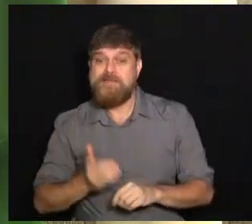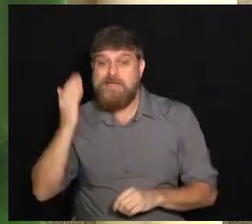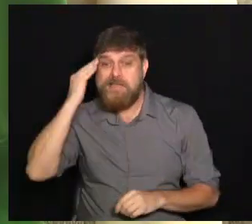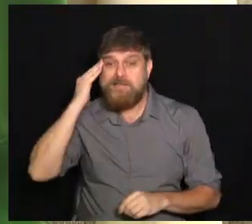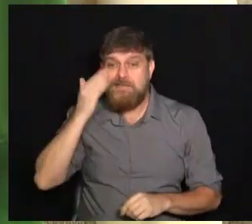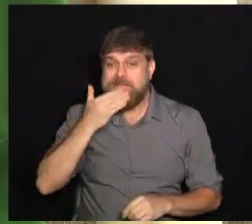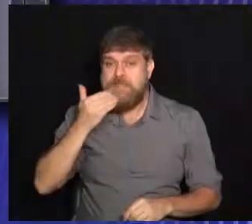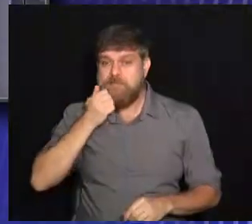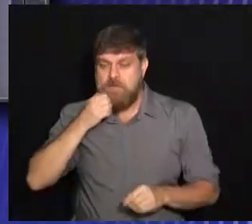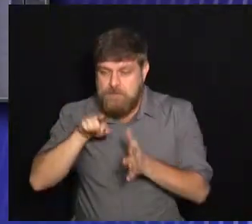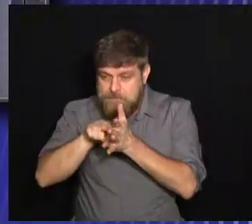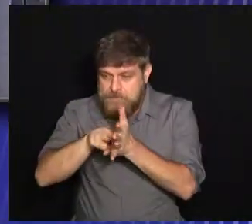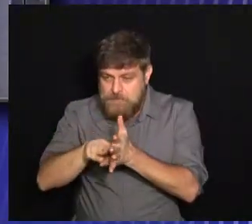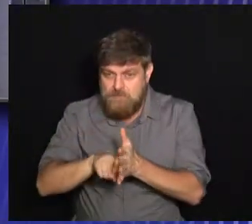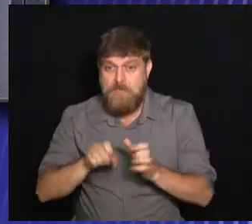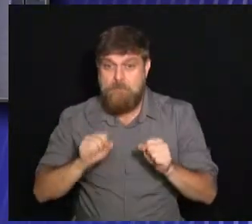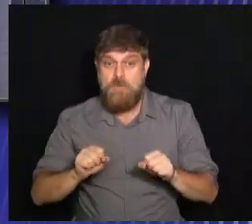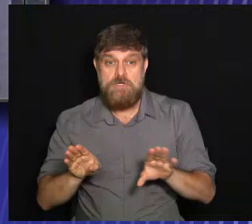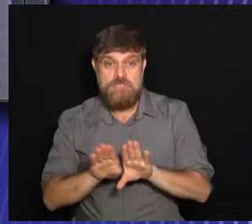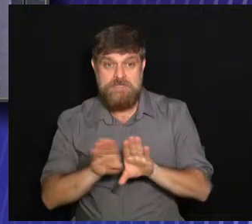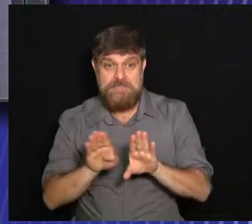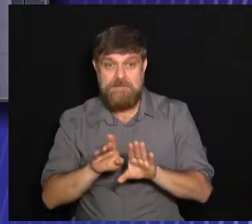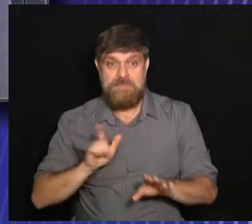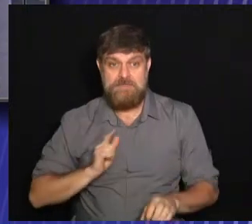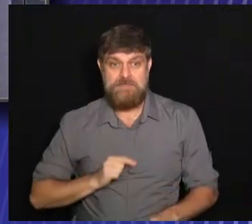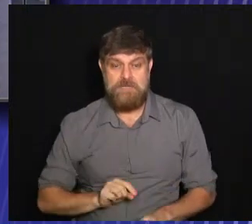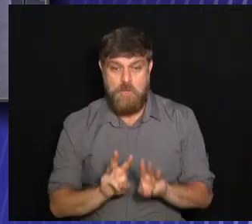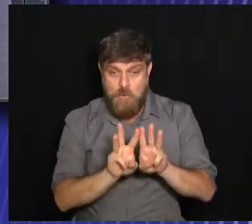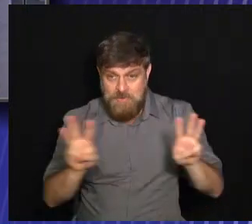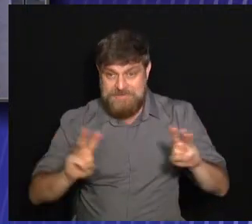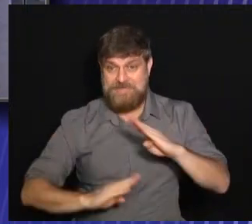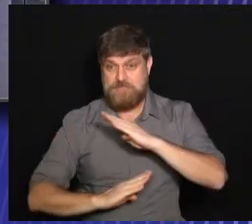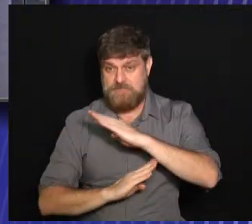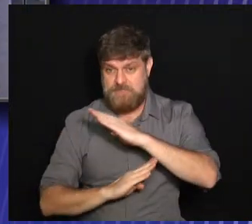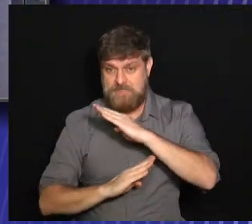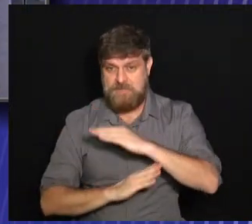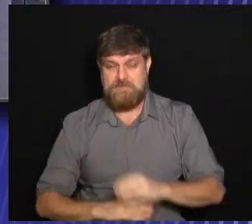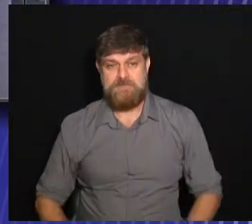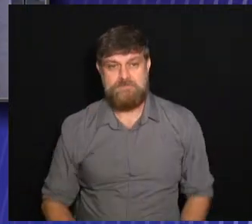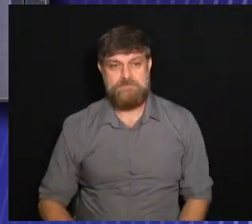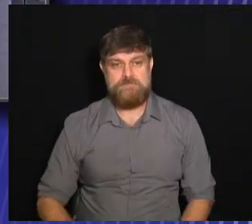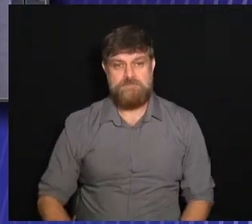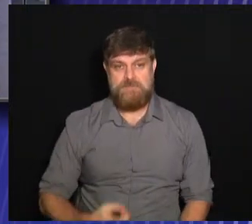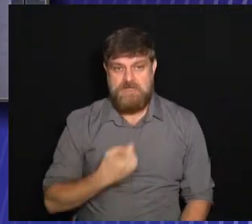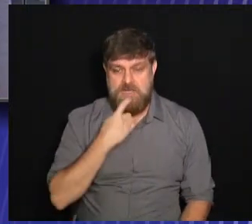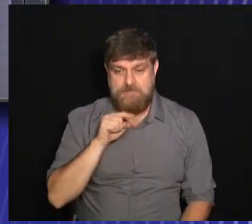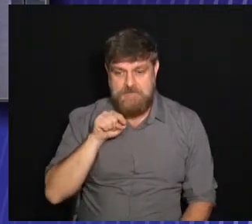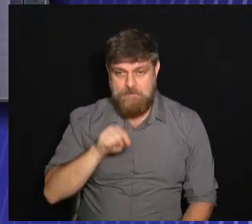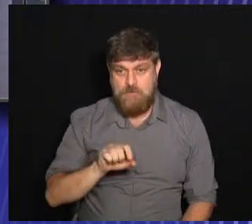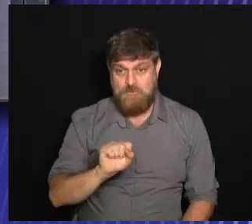acesso, ele pode acessar, as pessoas podem acessar o site da Câmara de Campinas, que é o